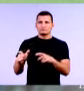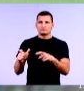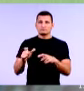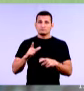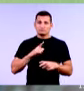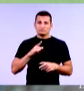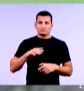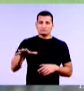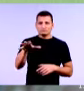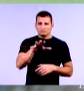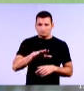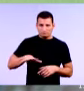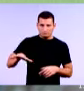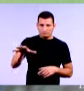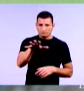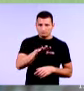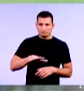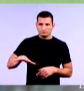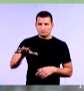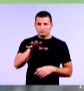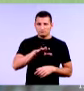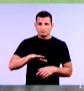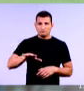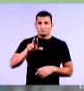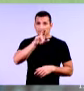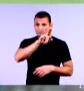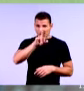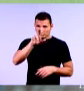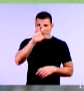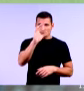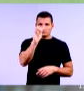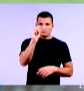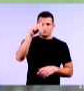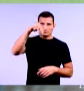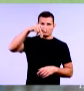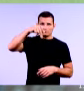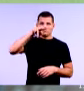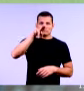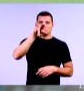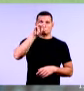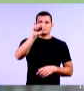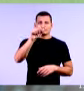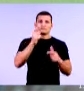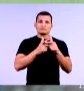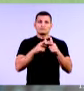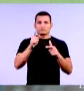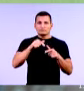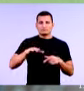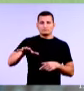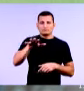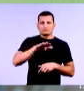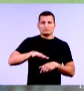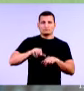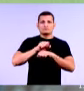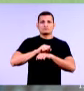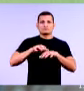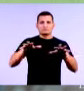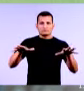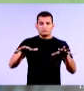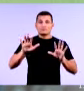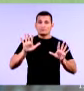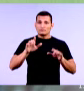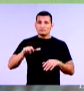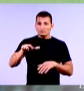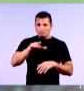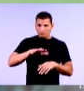numa área, né, que a gente chama de campus, porque é uma área distribuída, mas essas redes locais, elas se